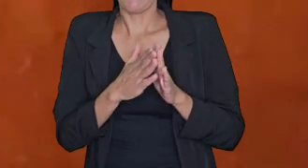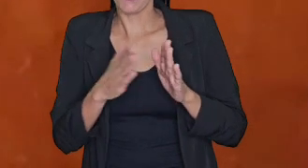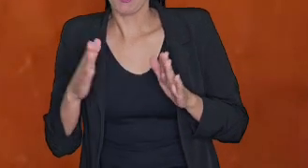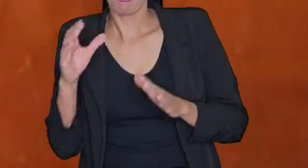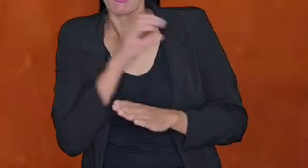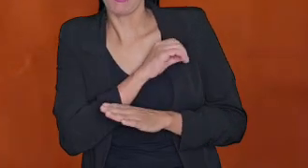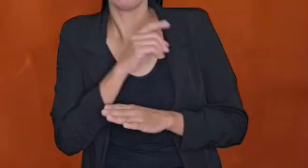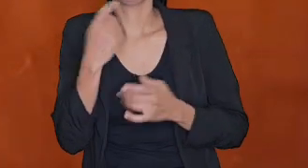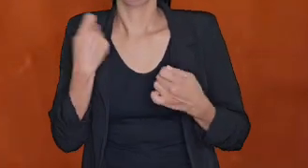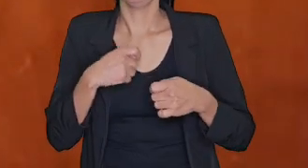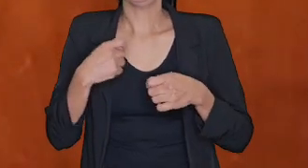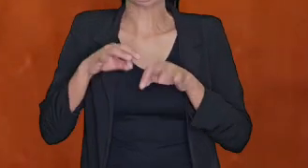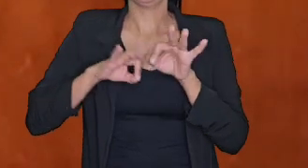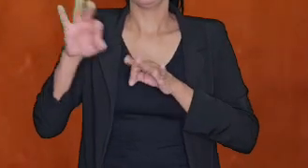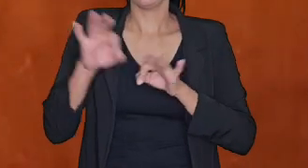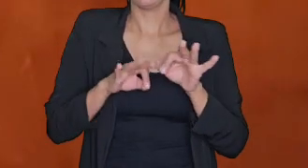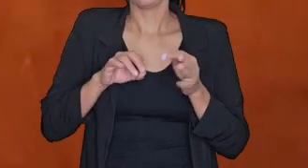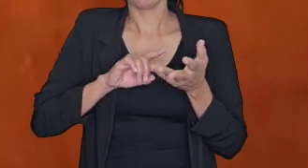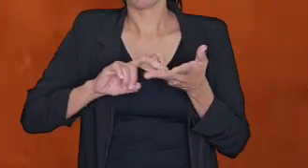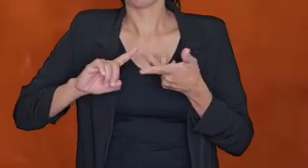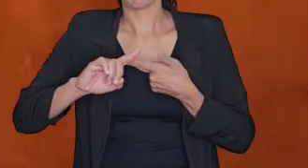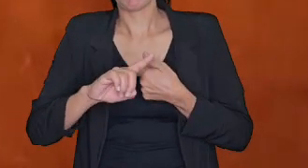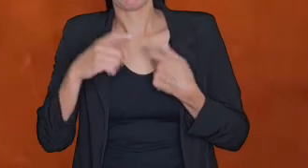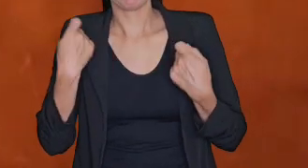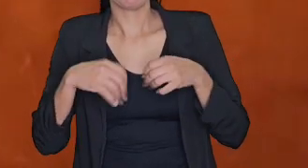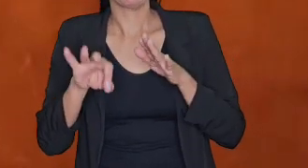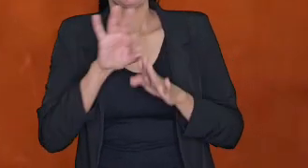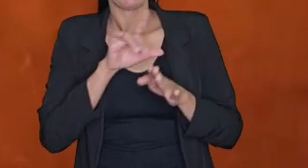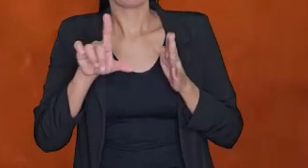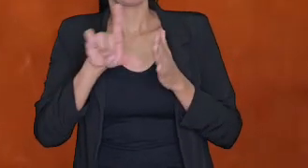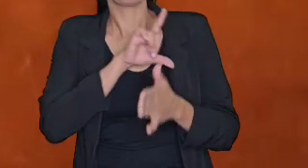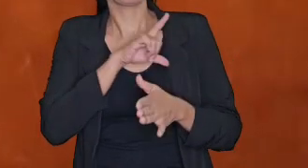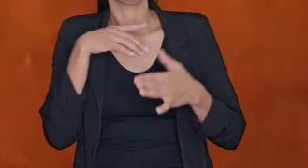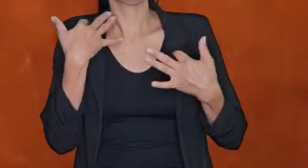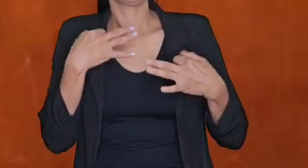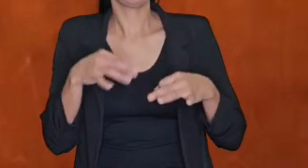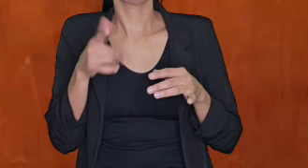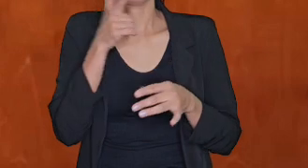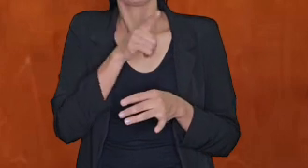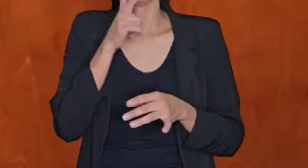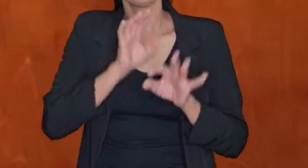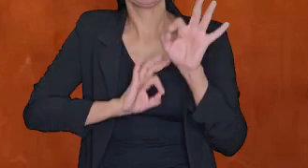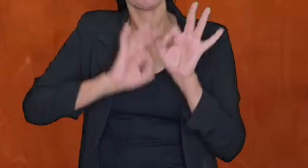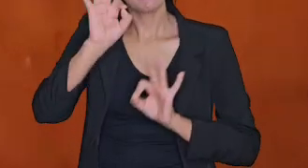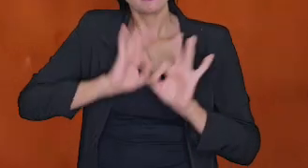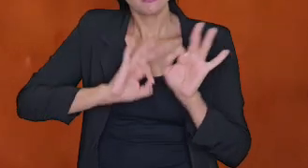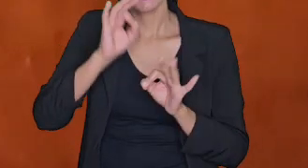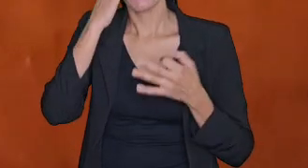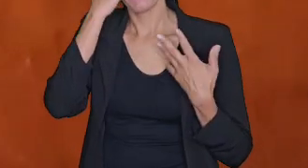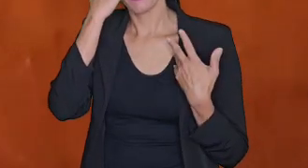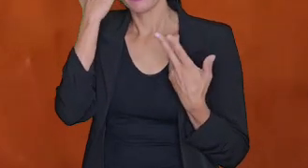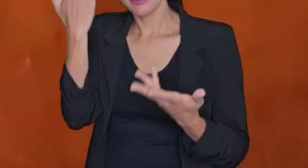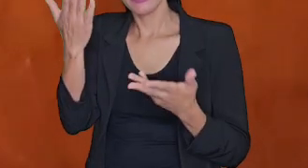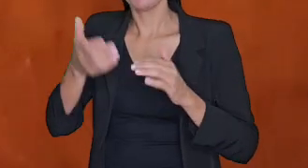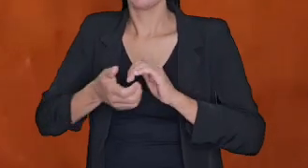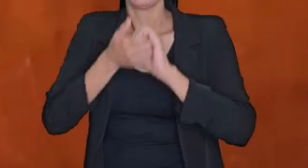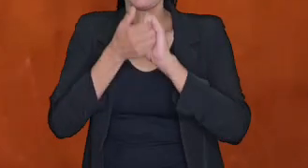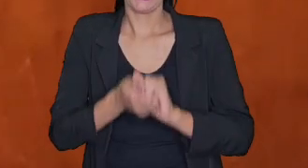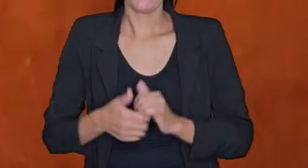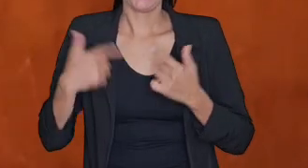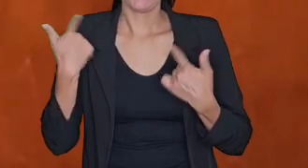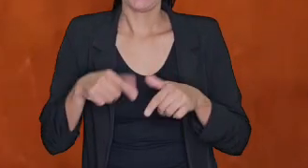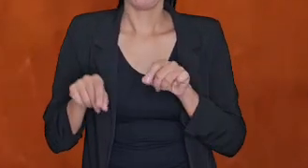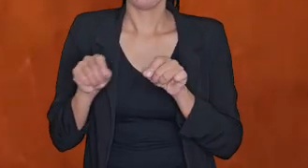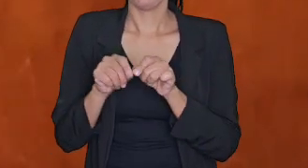um evento que exige, apesar de curto, exige uma série de providências preparatórias para a sua